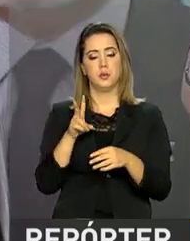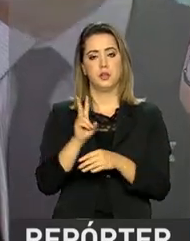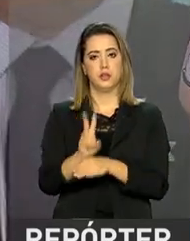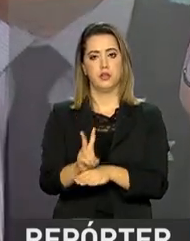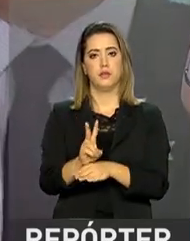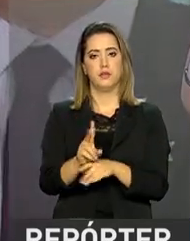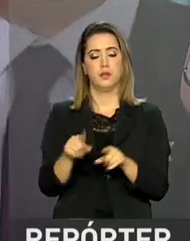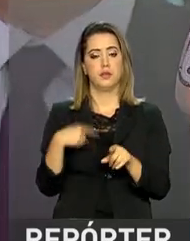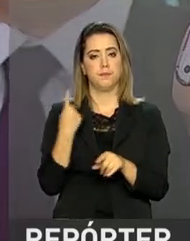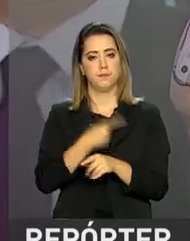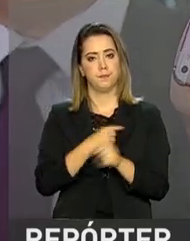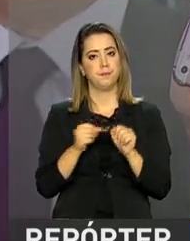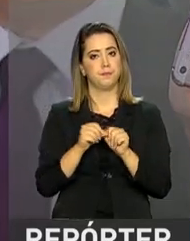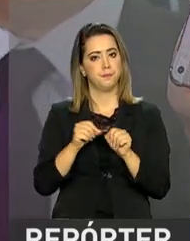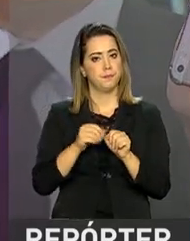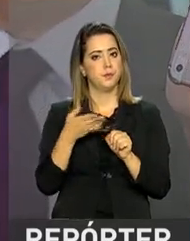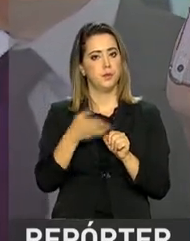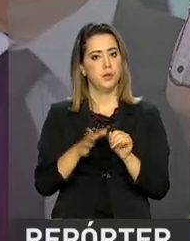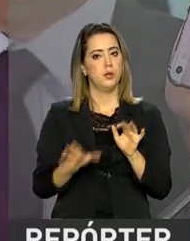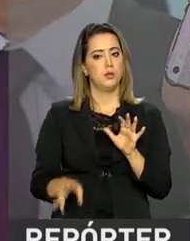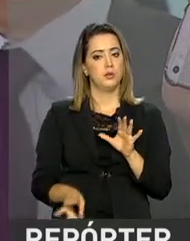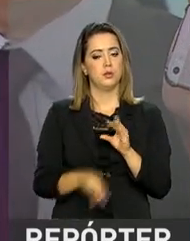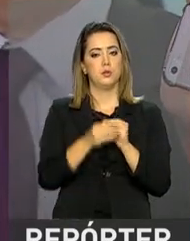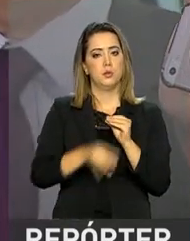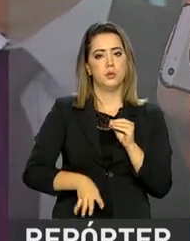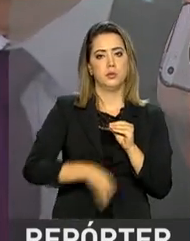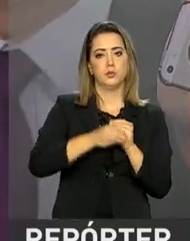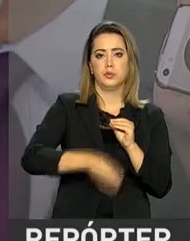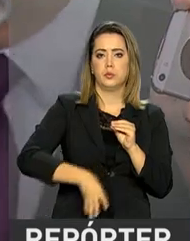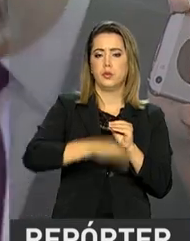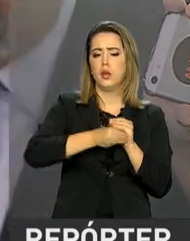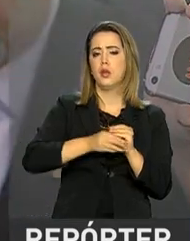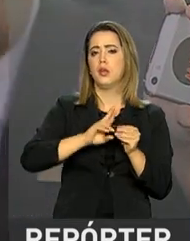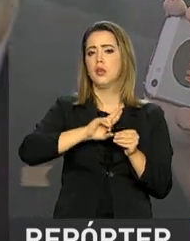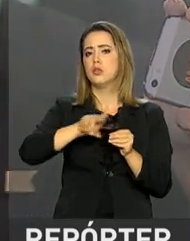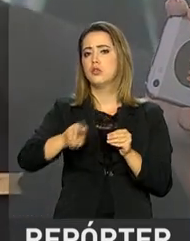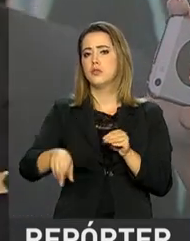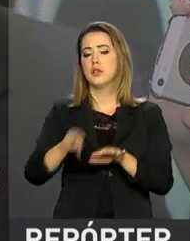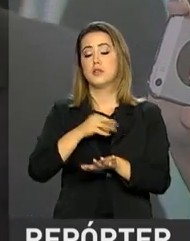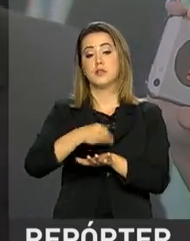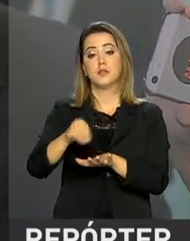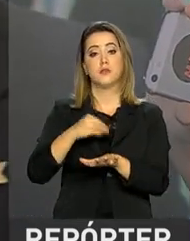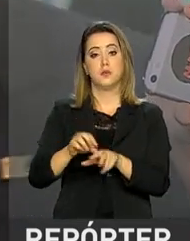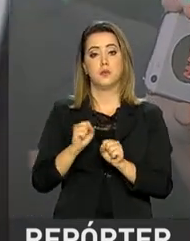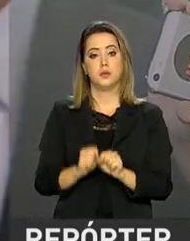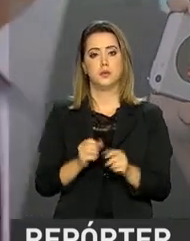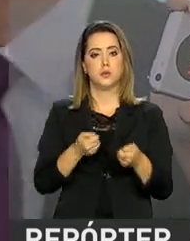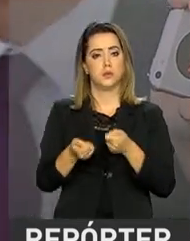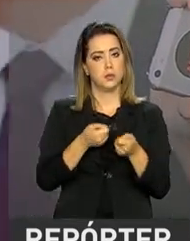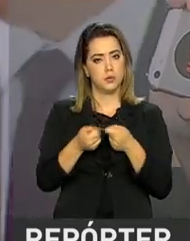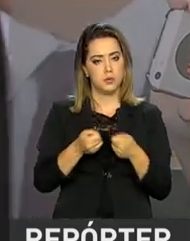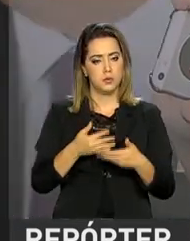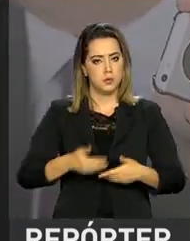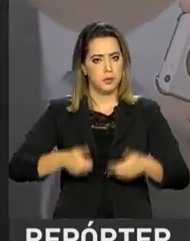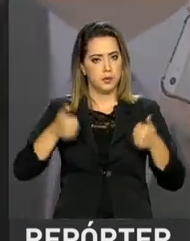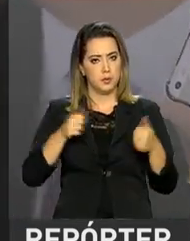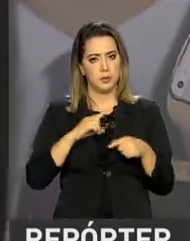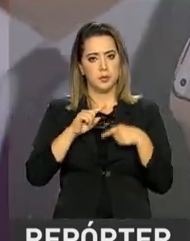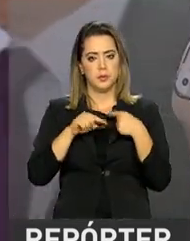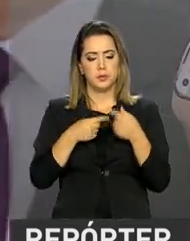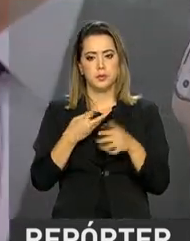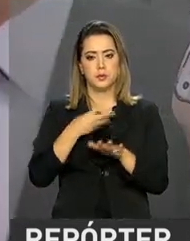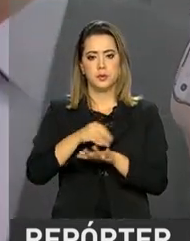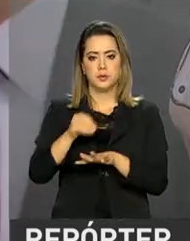complementando um portfólio de informações que permitirá cada vez mais o aprimoramento e através da